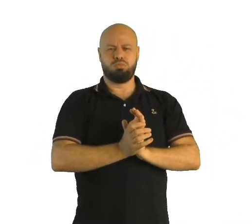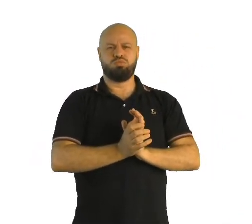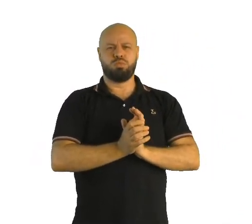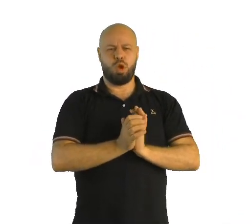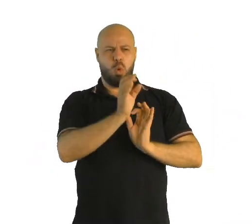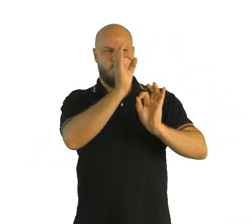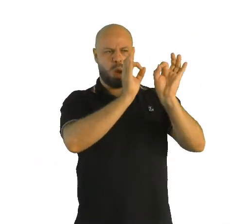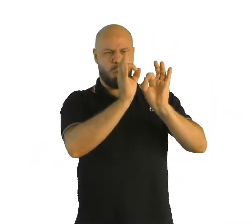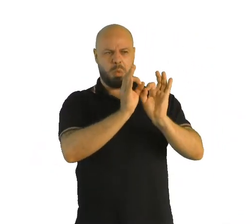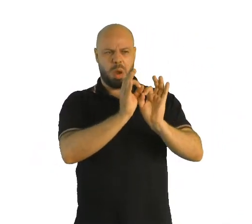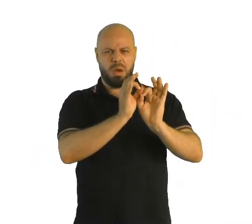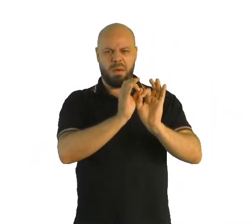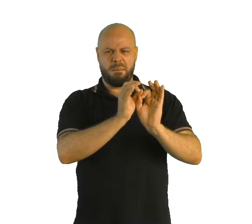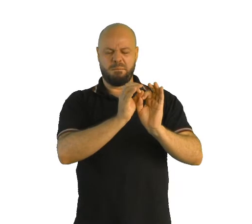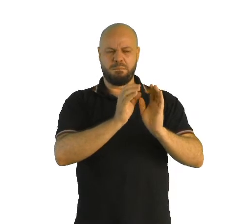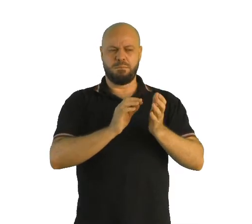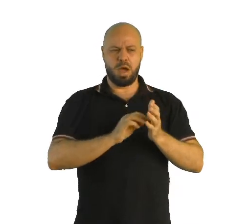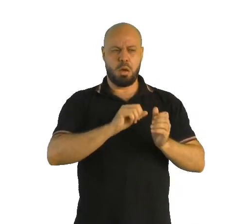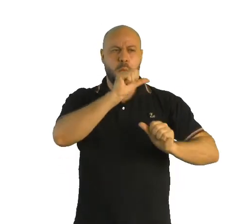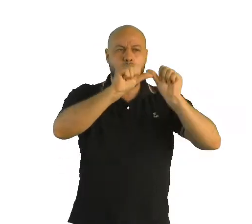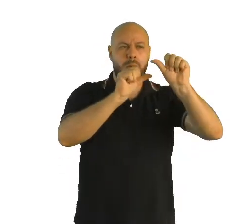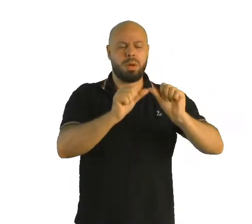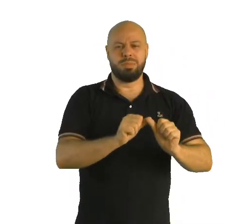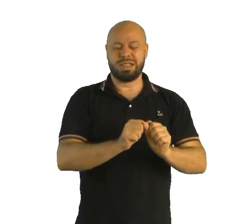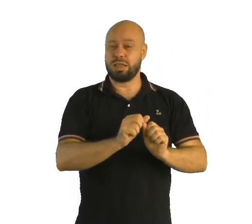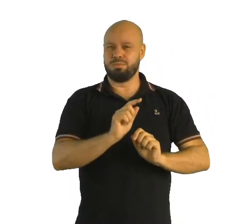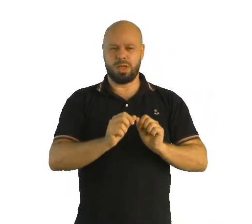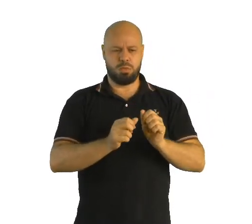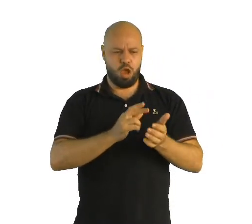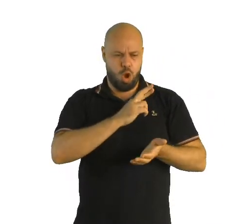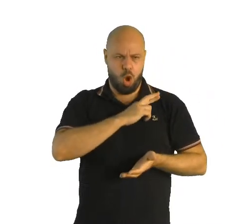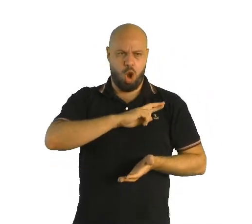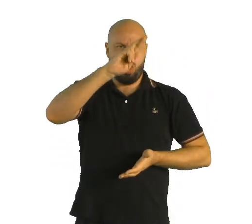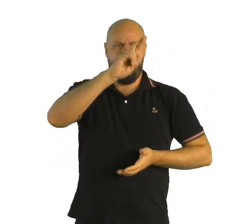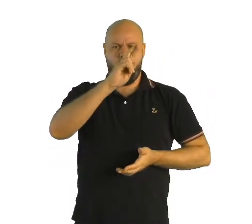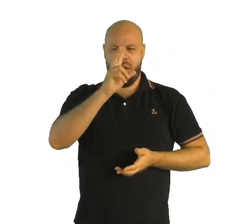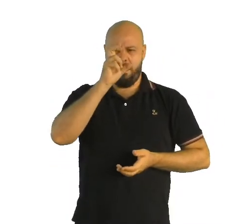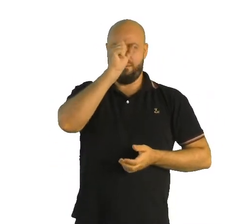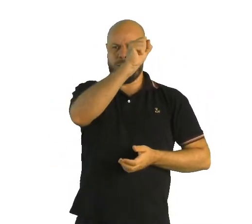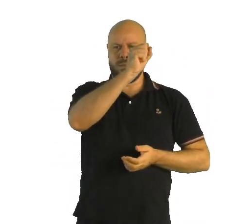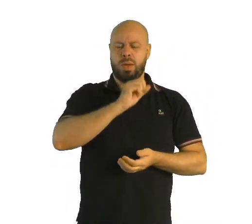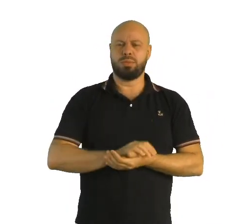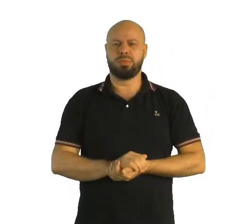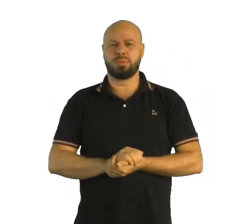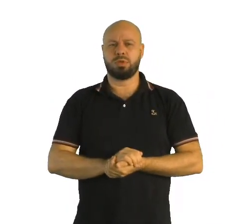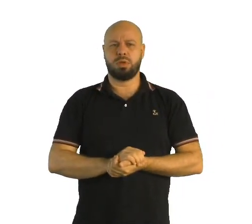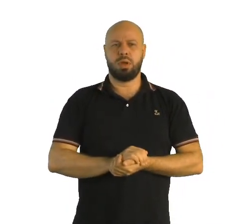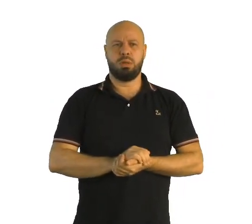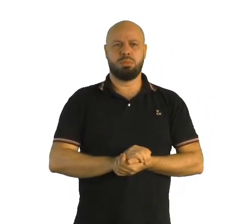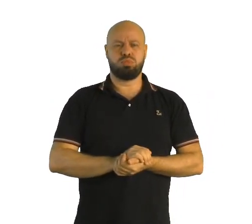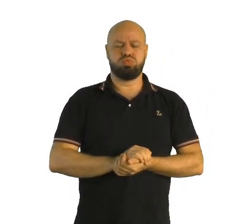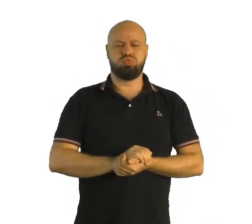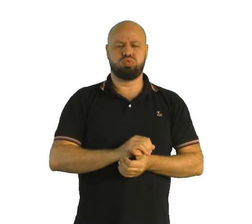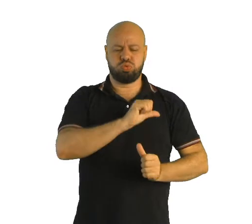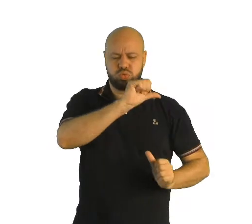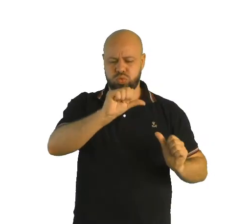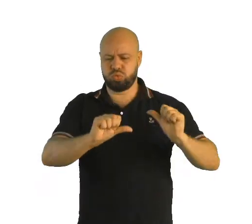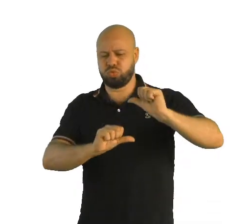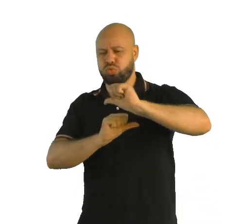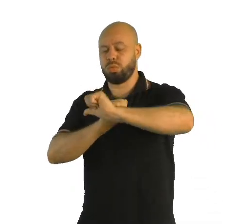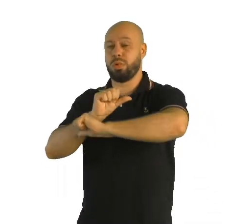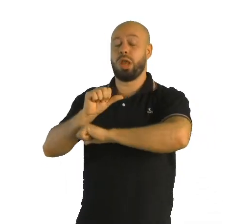aquela sociedade altamente religiosa, ou seja, surgiu nesse período de transição da sociedade do feudalismo para